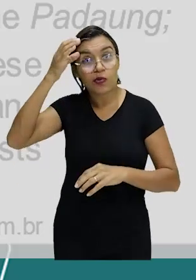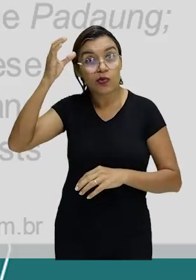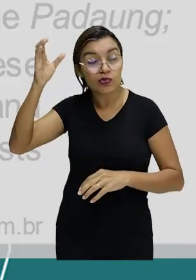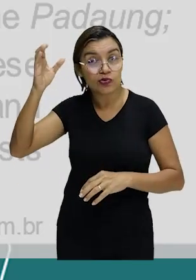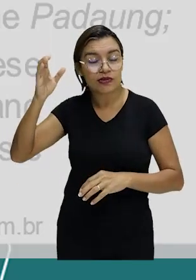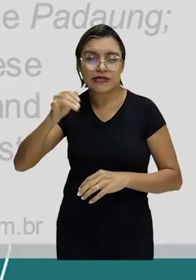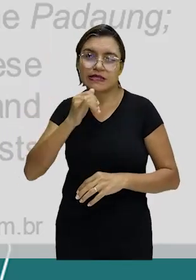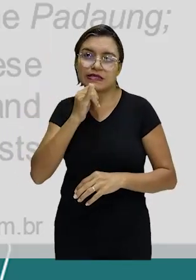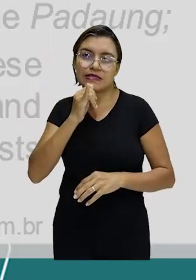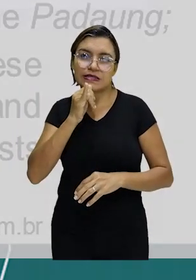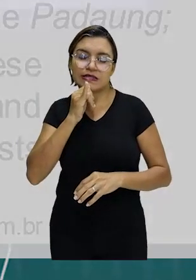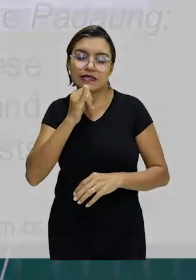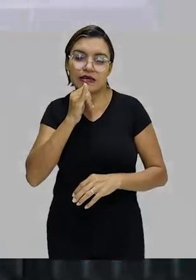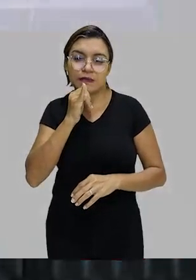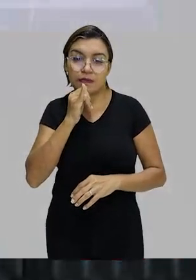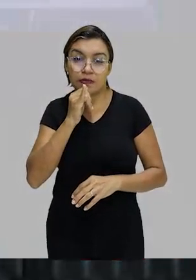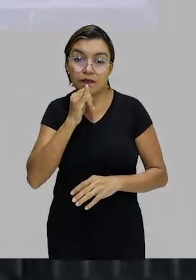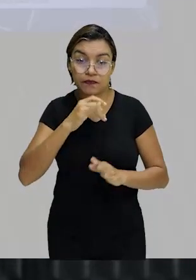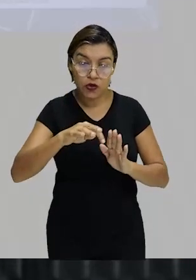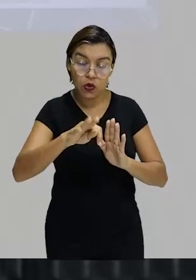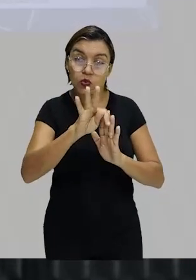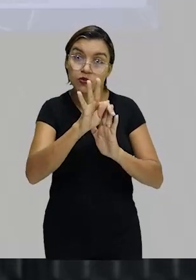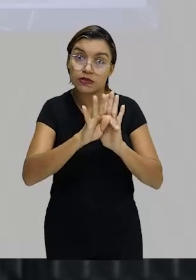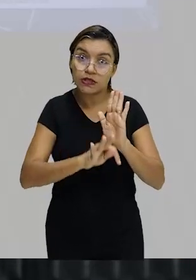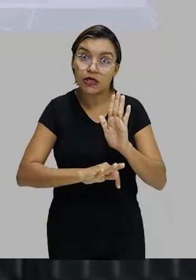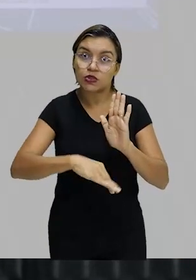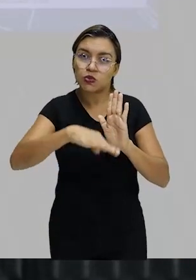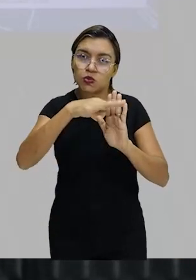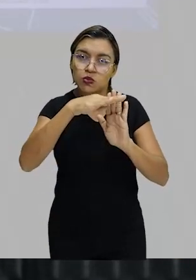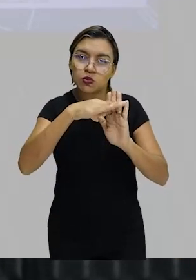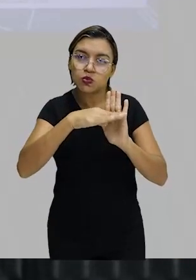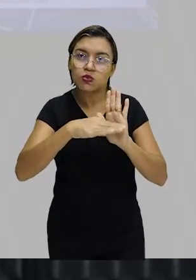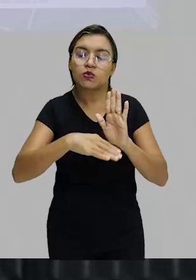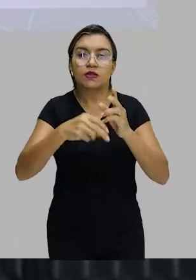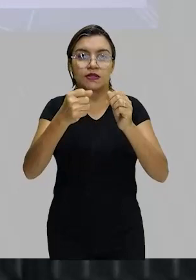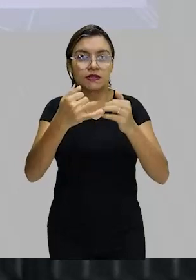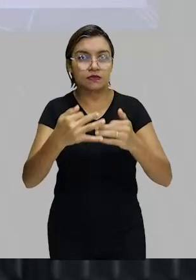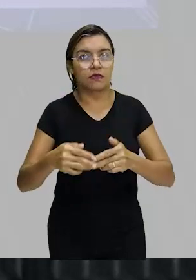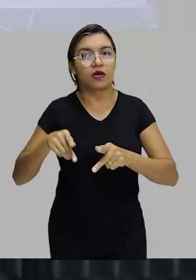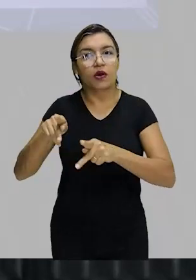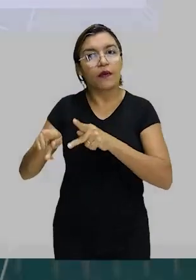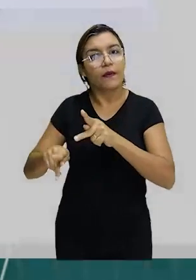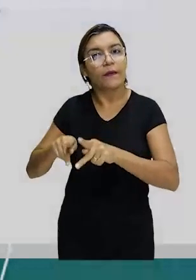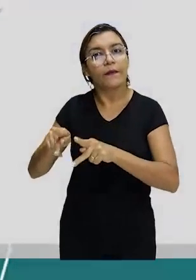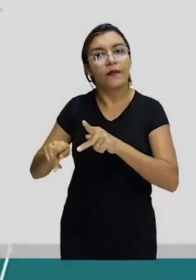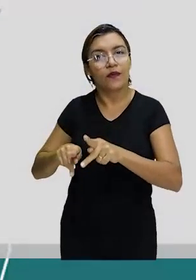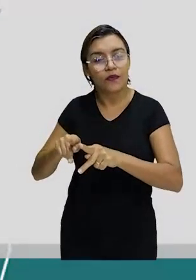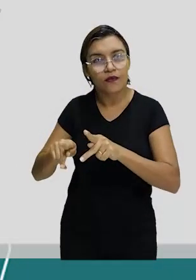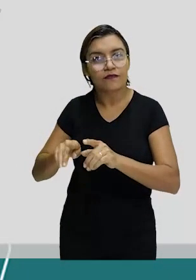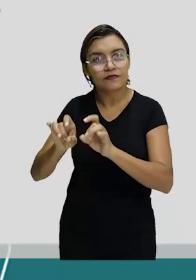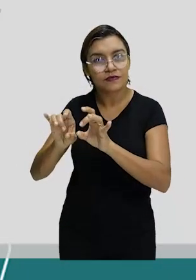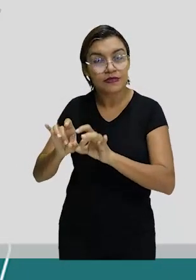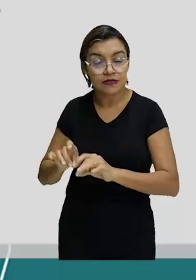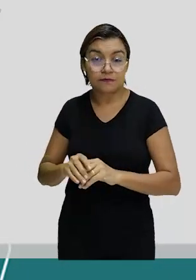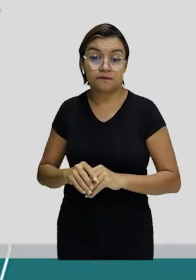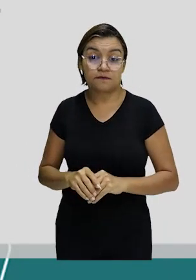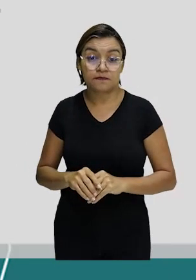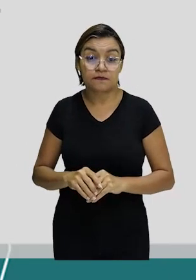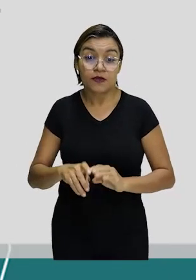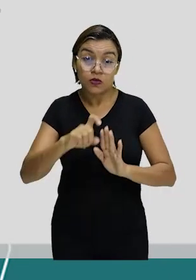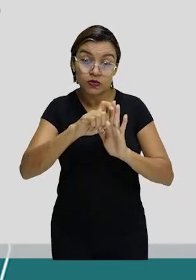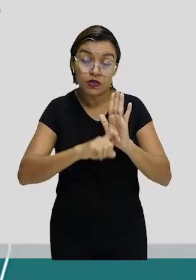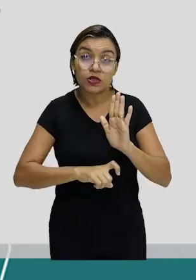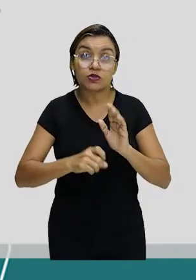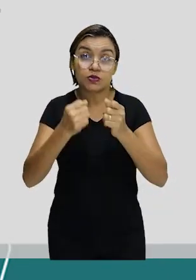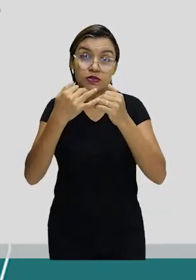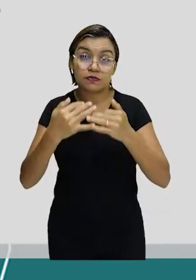de cultura, ó, é um texto que você tem falando sobre um povo específico, o povo povo Carim. E nesse texto ele fala da prática